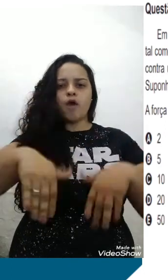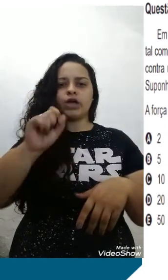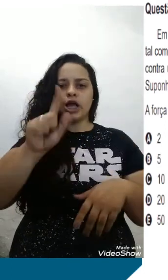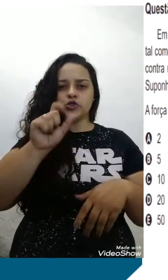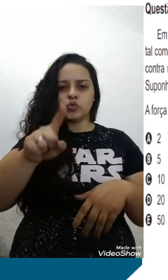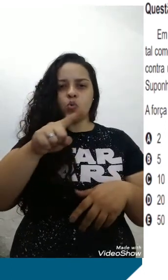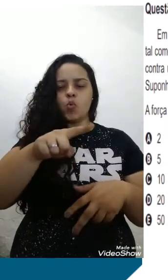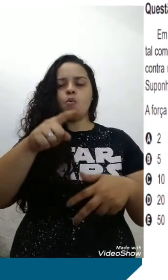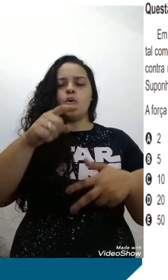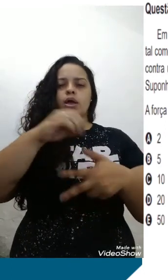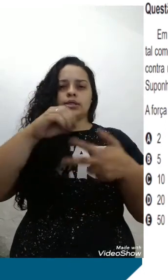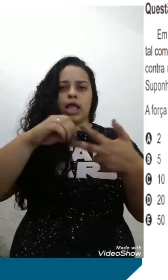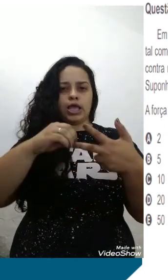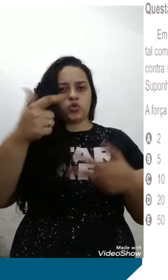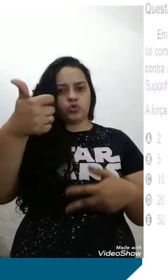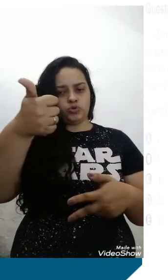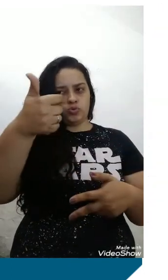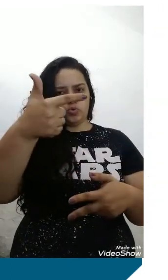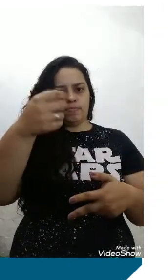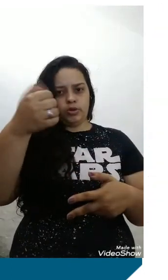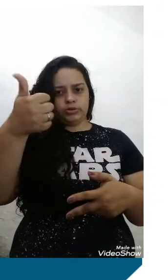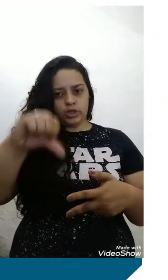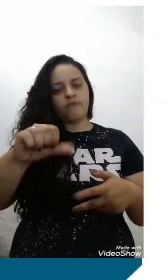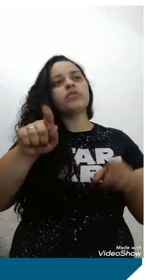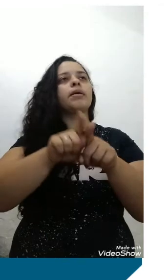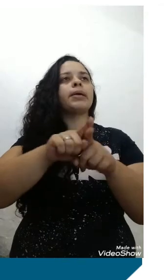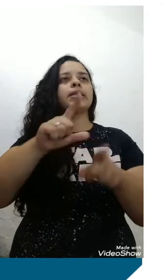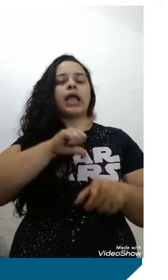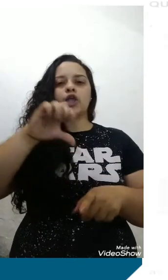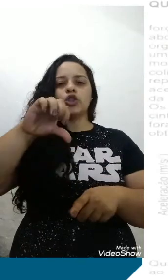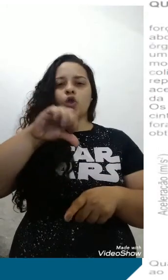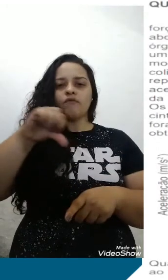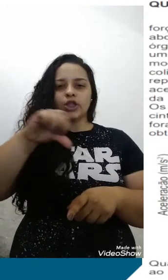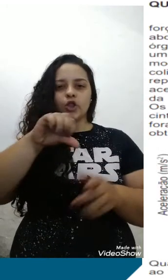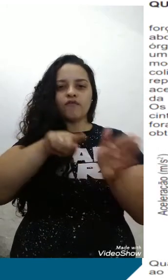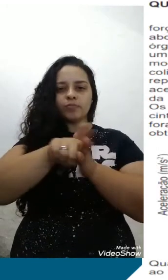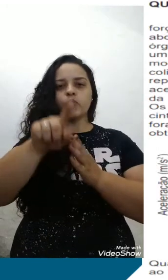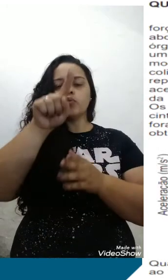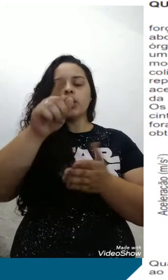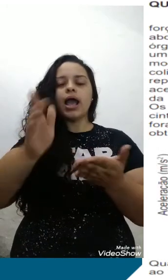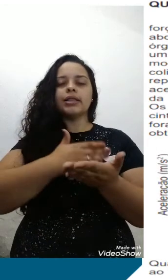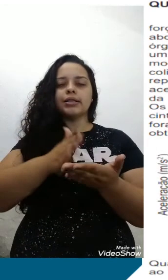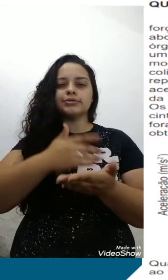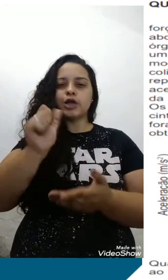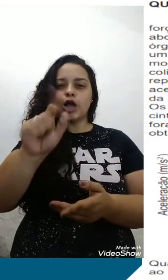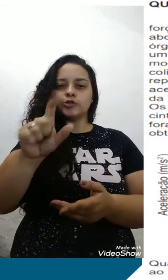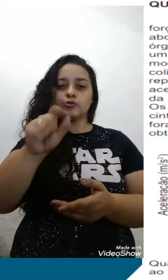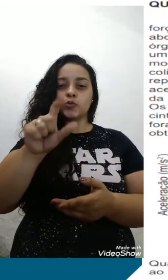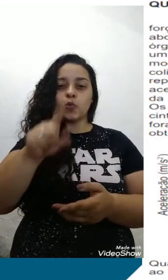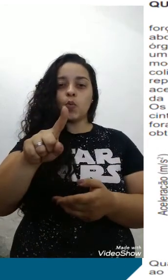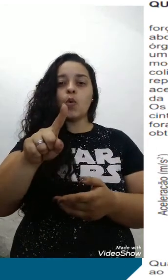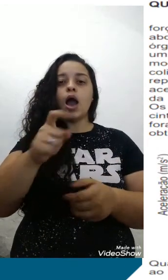do Enem 2019. Temos também a questão número 99 do caderno